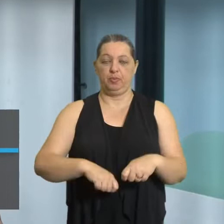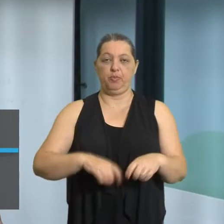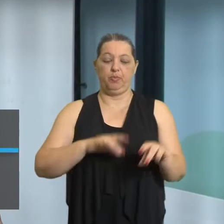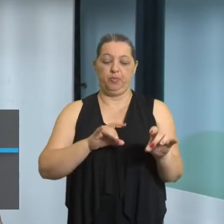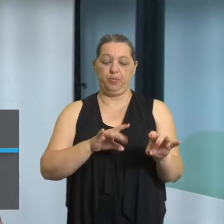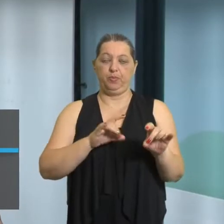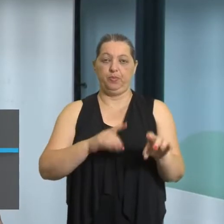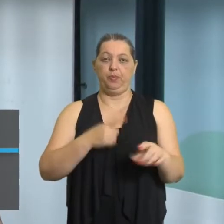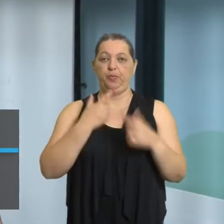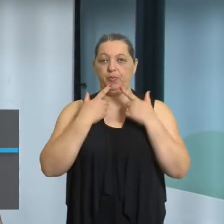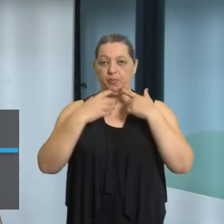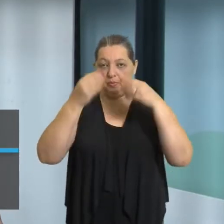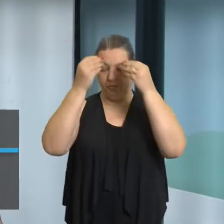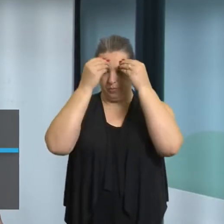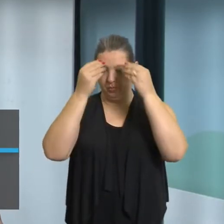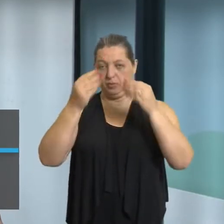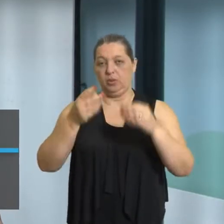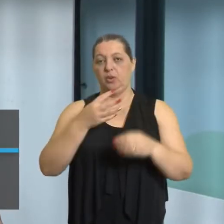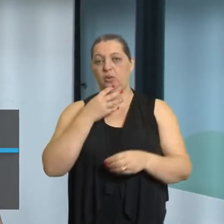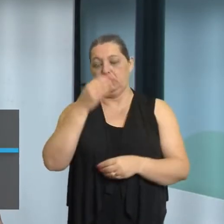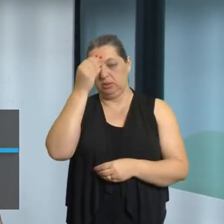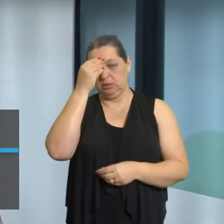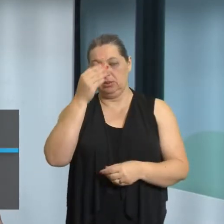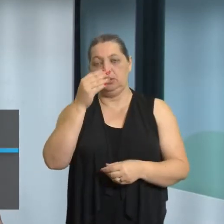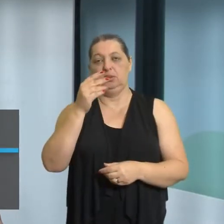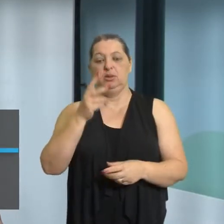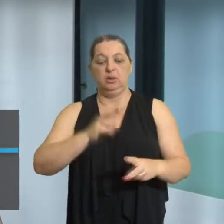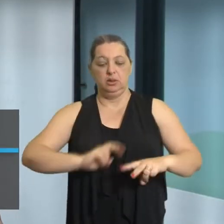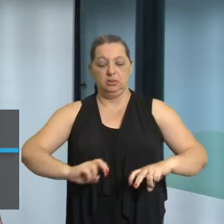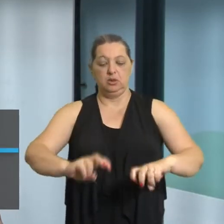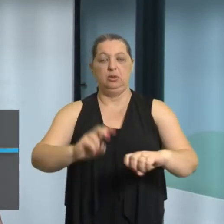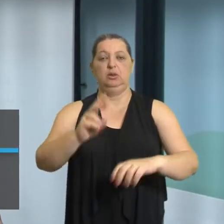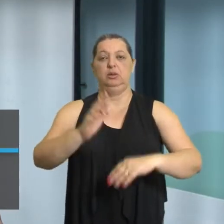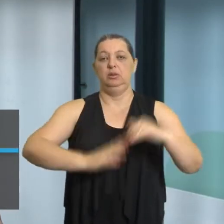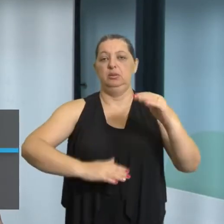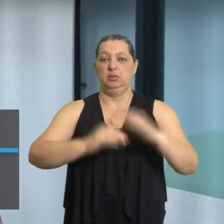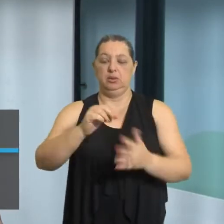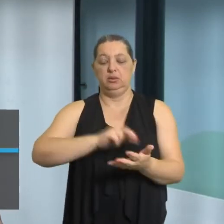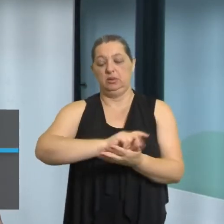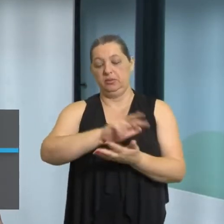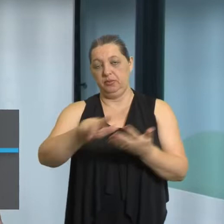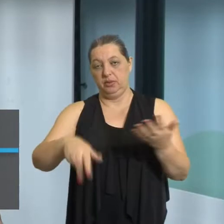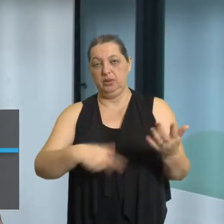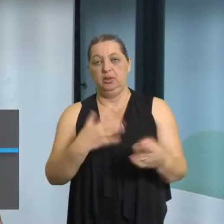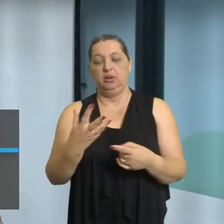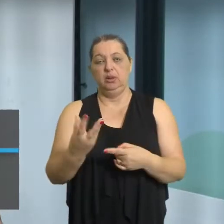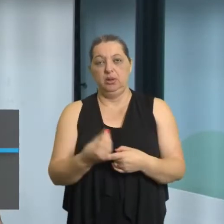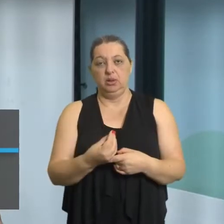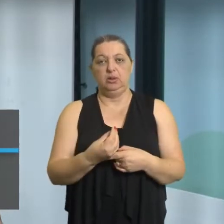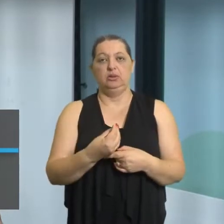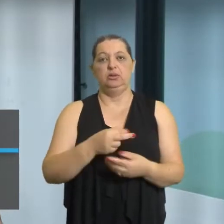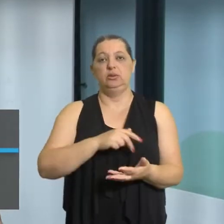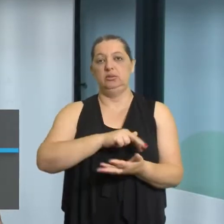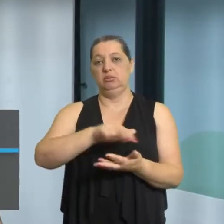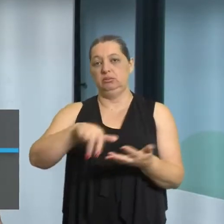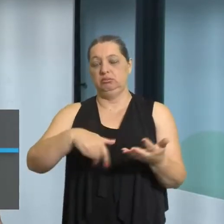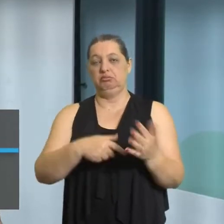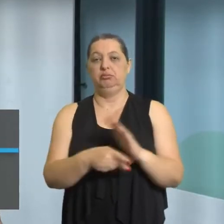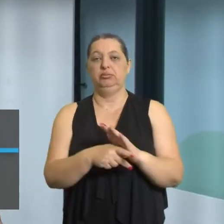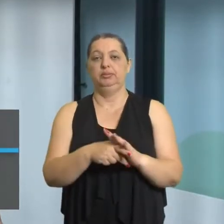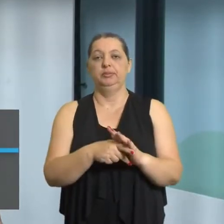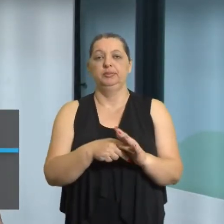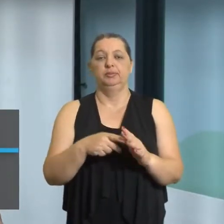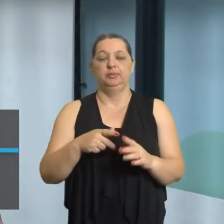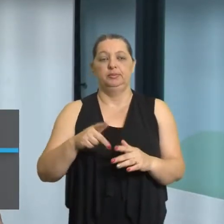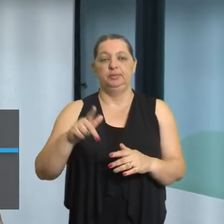linguagens é conhecer e explorar diversas práticas de linguagem artísticas corporais e linguísticas diferentes Campos da atividade humana